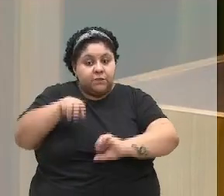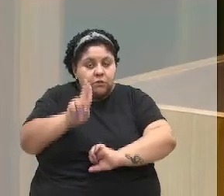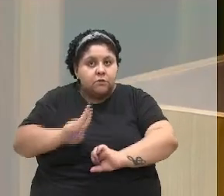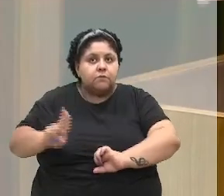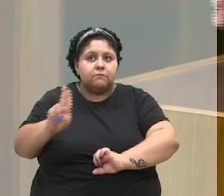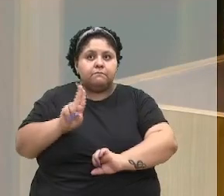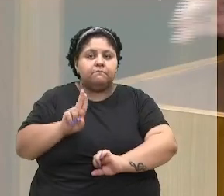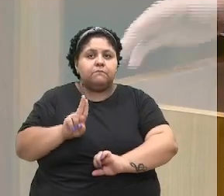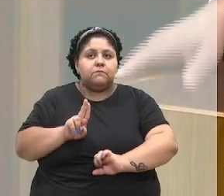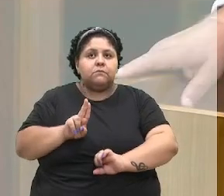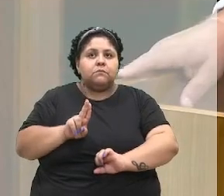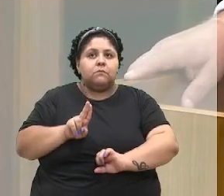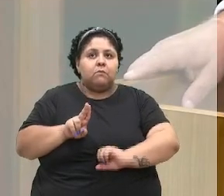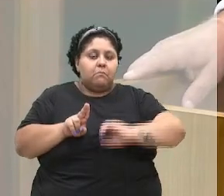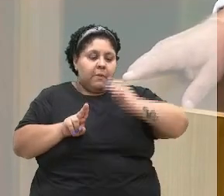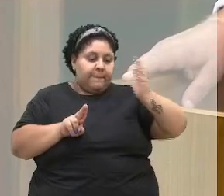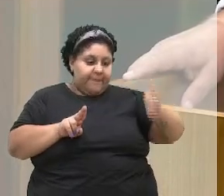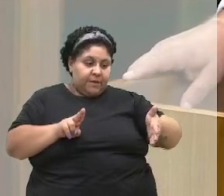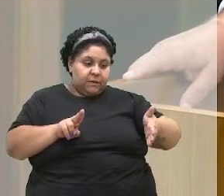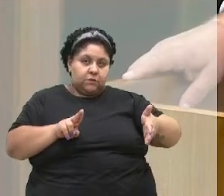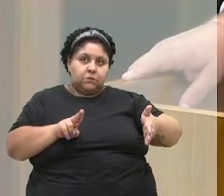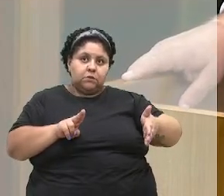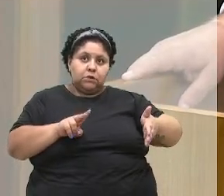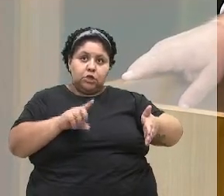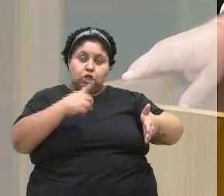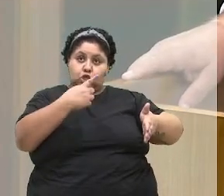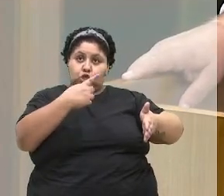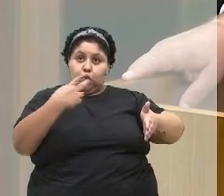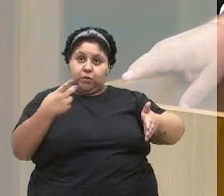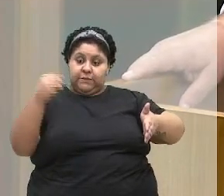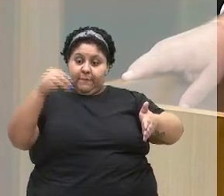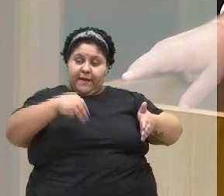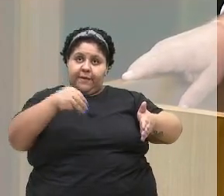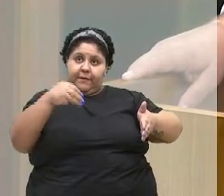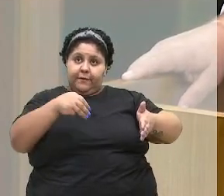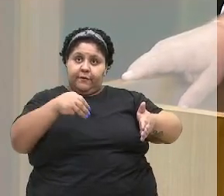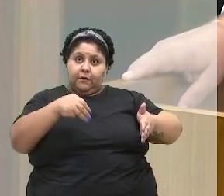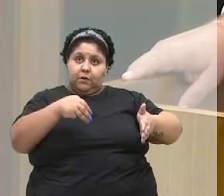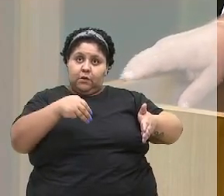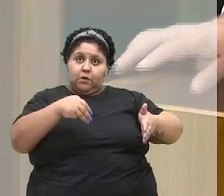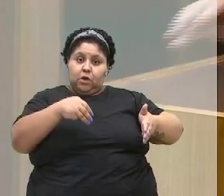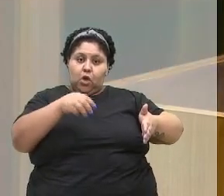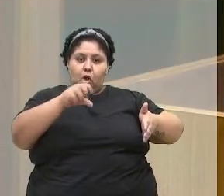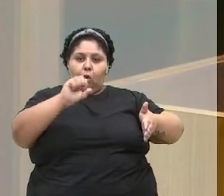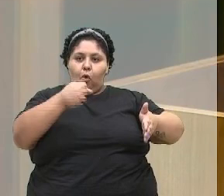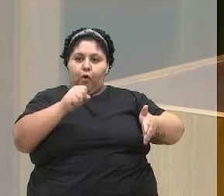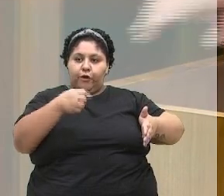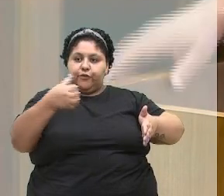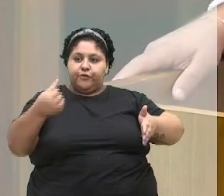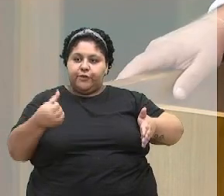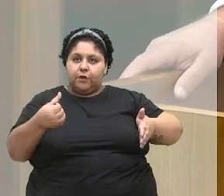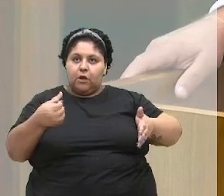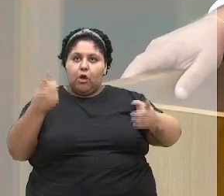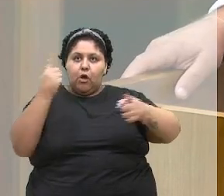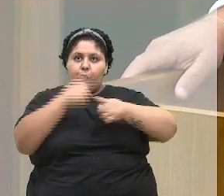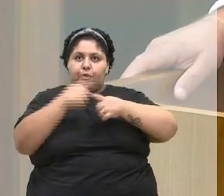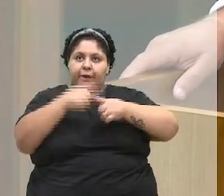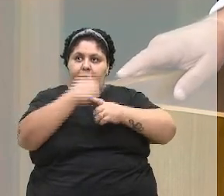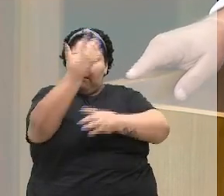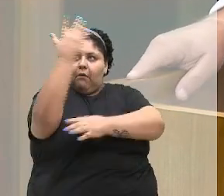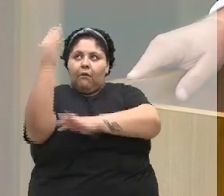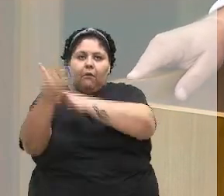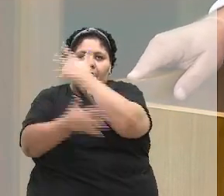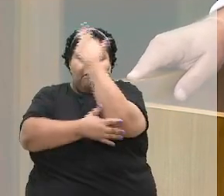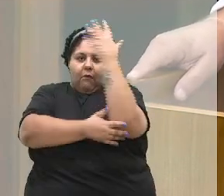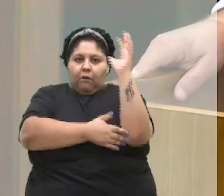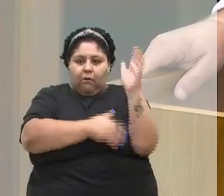um lado da rua, uma rua de 12 metros, já está em 8, já está em 6, porque um lado o mato tomou conta. Do outro,